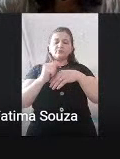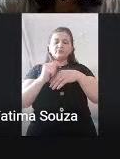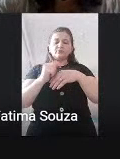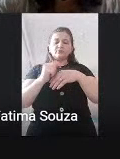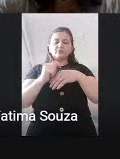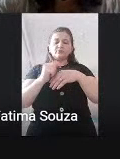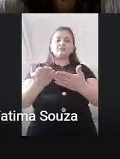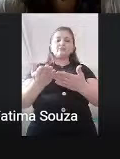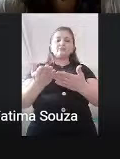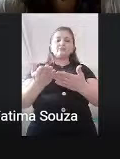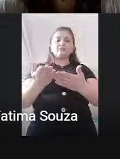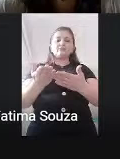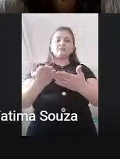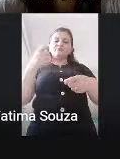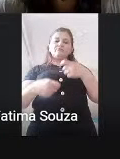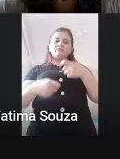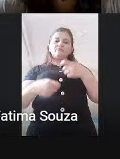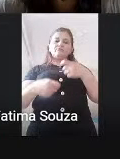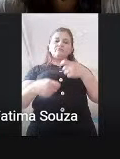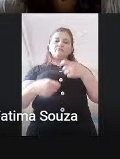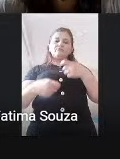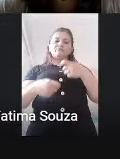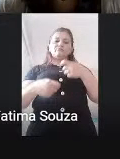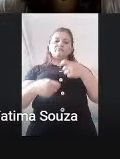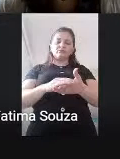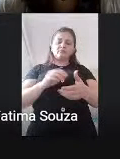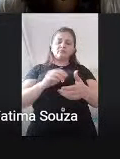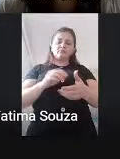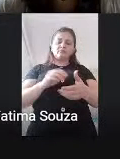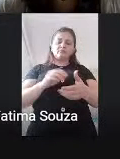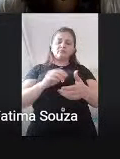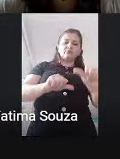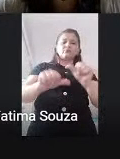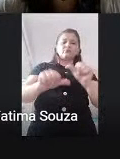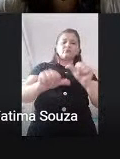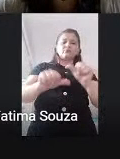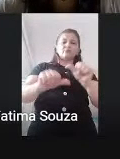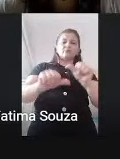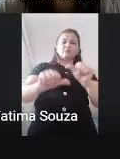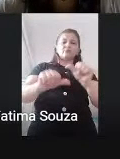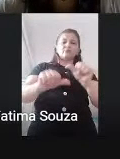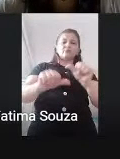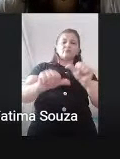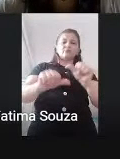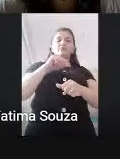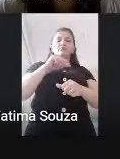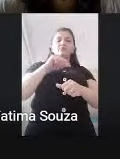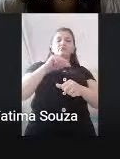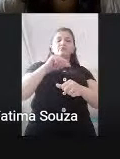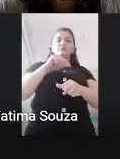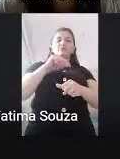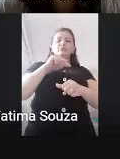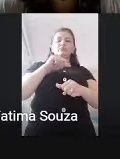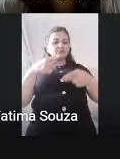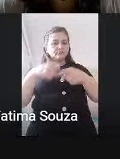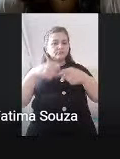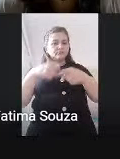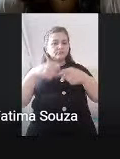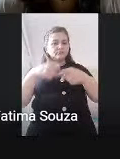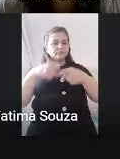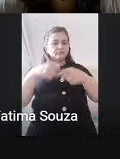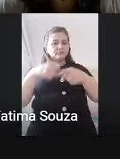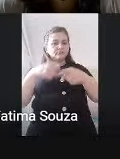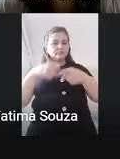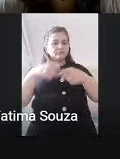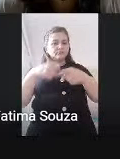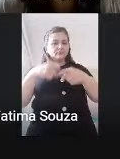da prostituição. Ela troca sexo por comida, ela troca sexo por roupa, ela troca sexo por droga, e